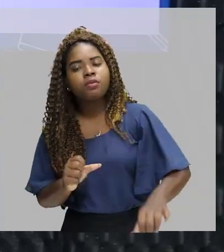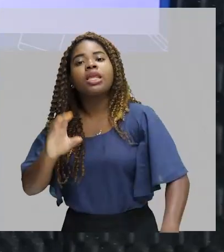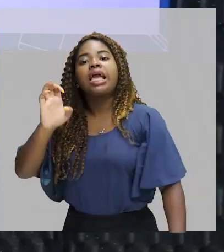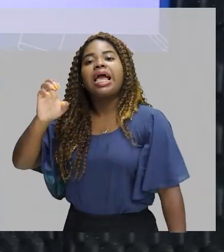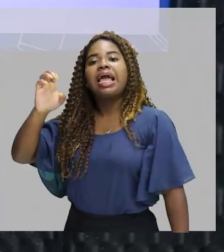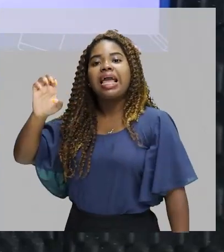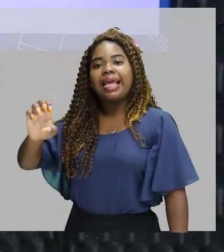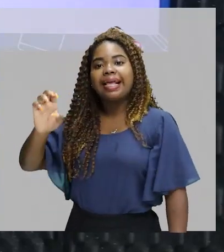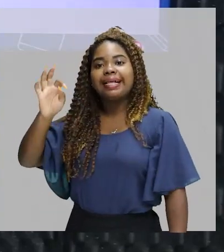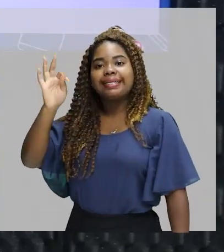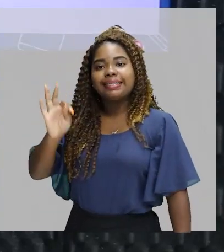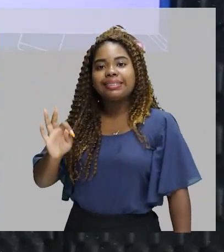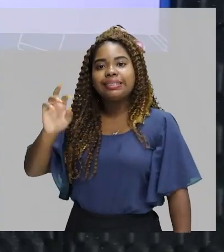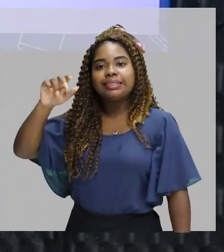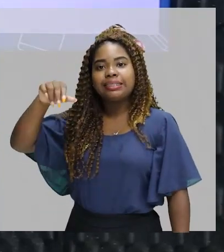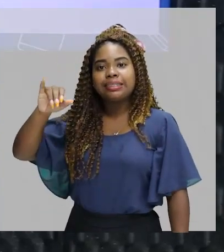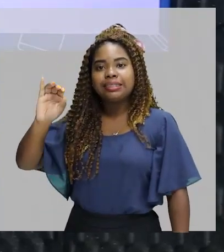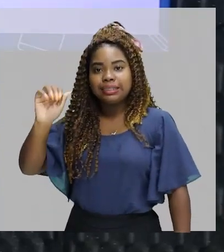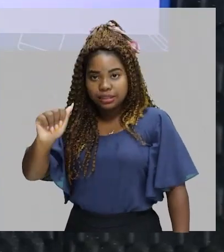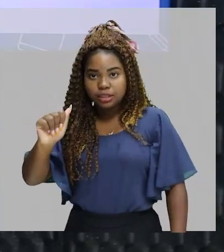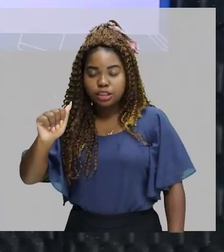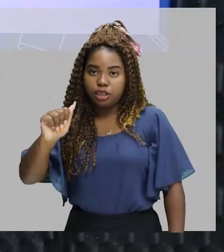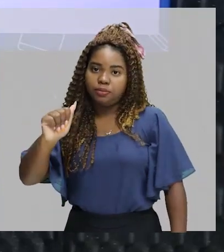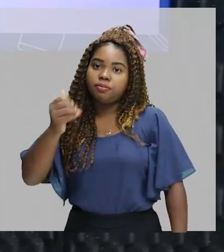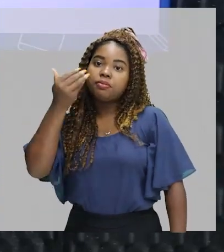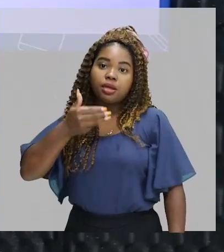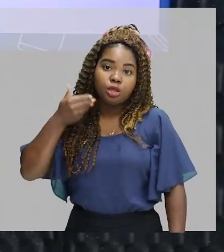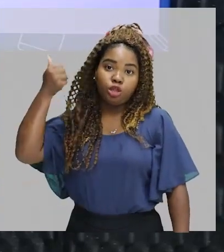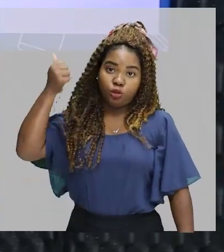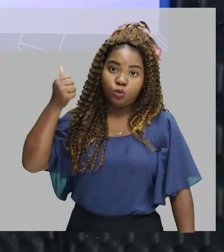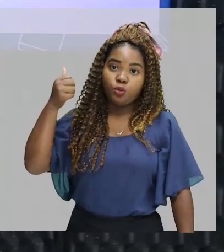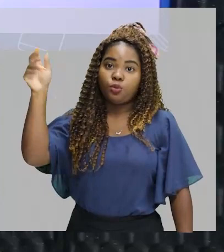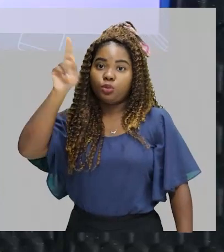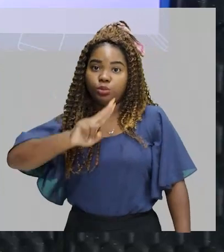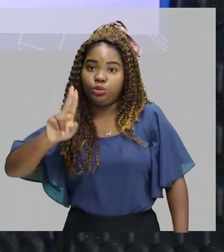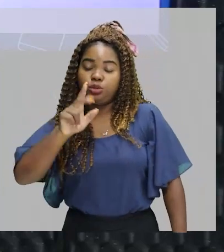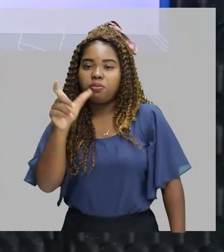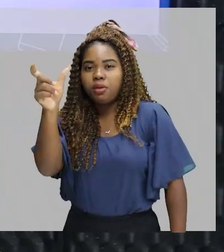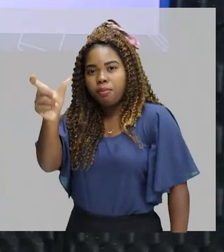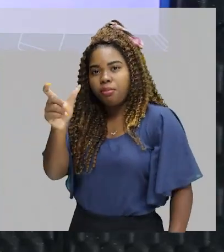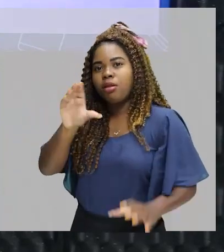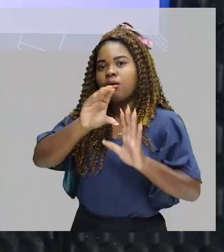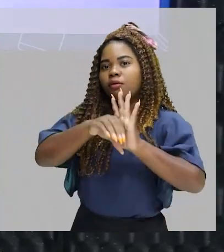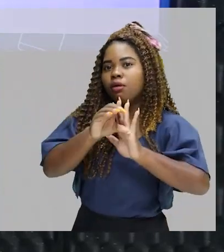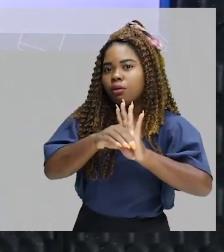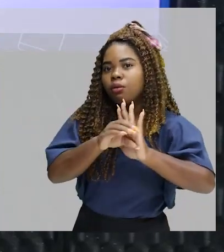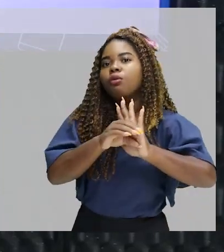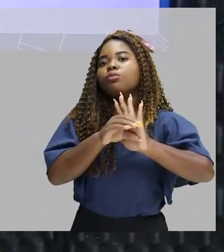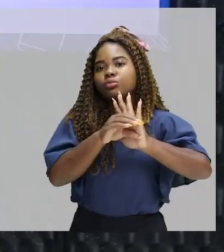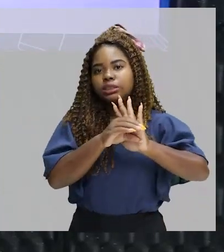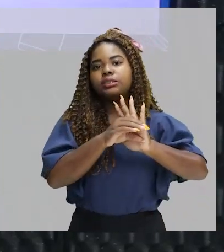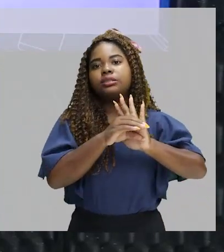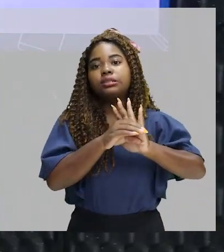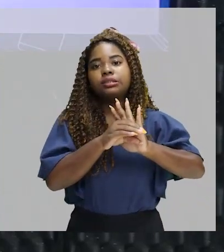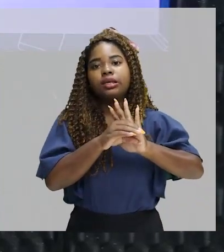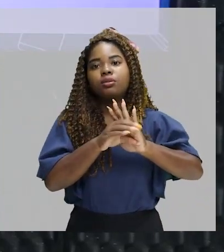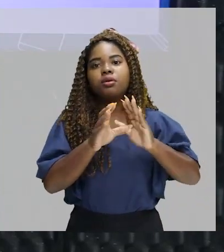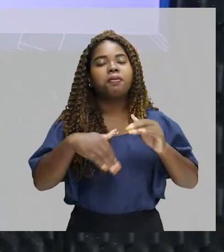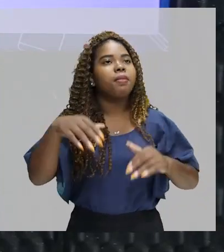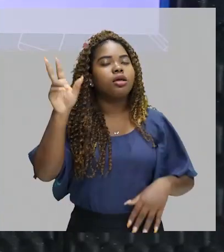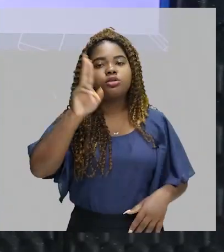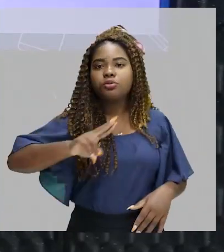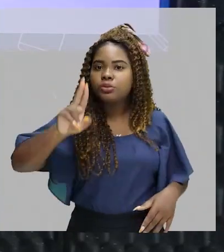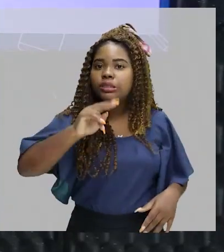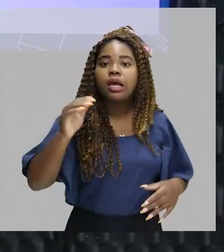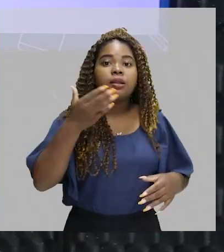de etnia, porque aí você vai estar acertando, você vai estar utilizando uma palavra, um conceito que é mais adequado àquilo